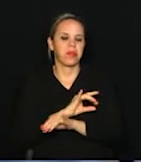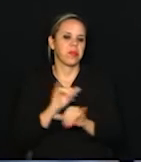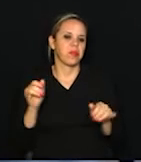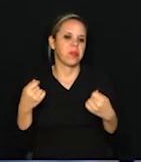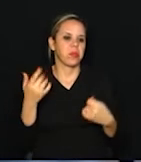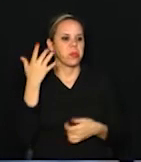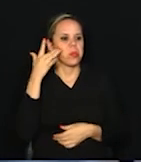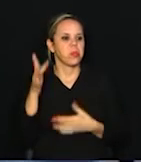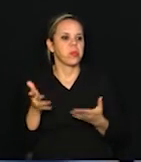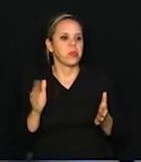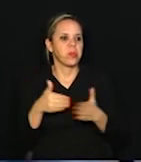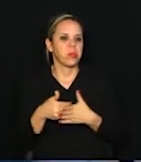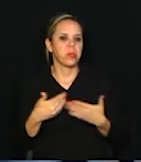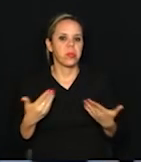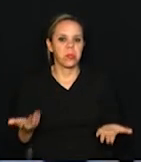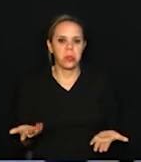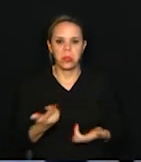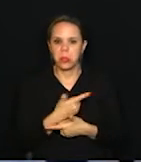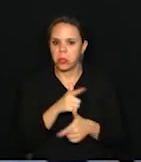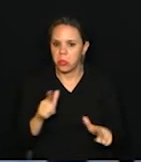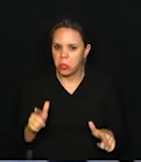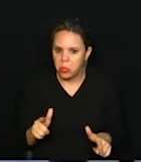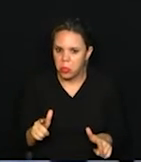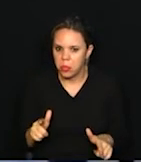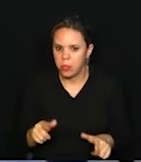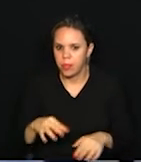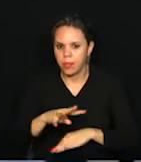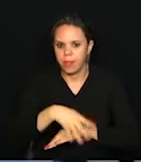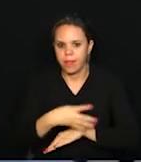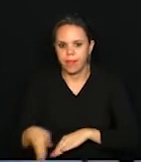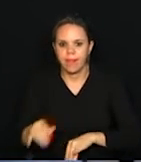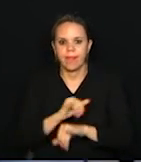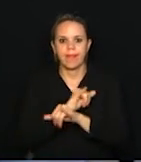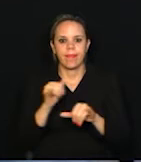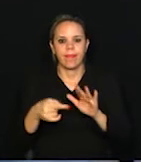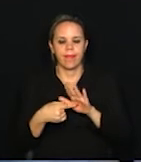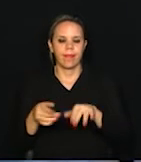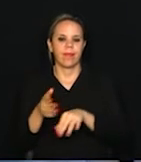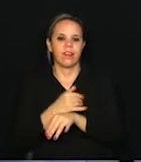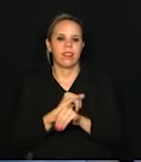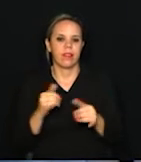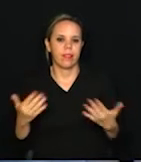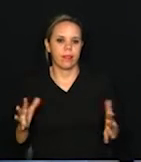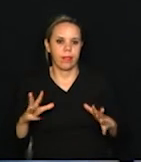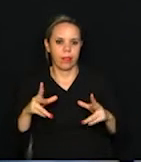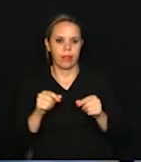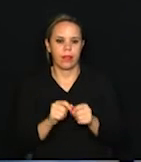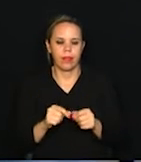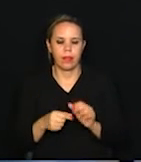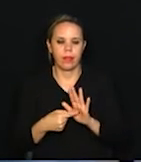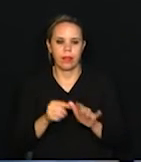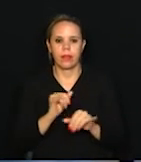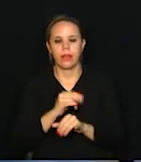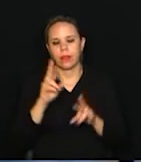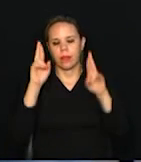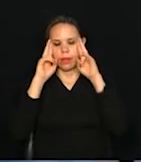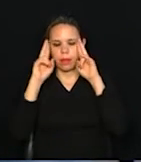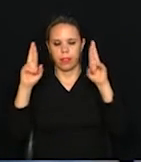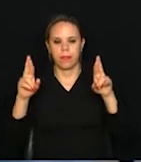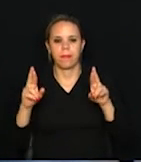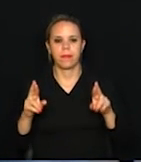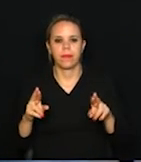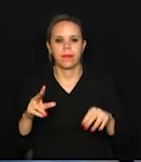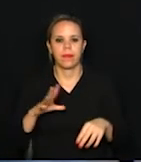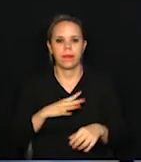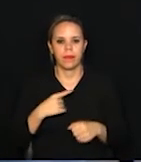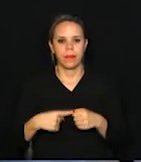nem sabia que ela ia ser fechada, porque não tinha uma faixa, não tinha uma campanha prévia. Então, tudo isso a gente está atacando em respeito ao munícipe